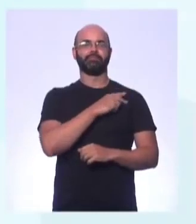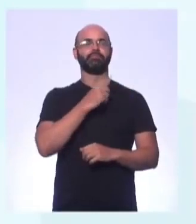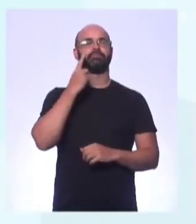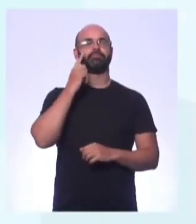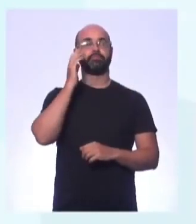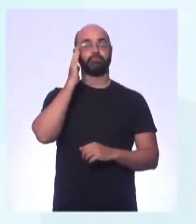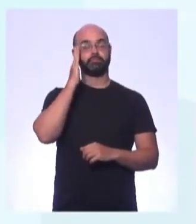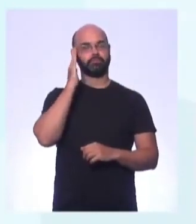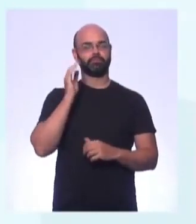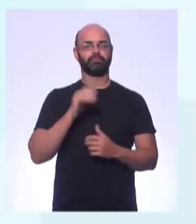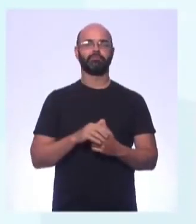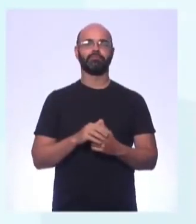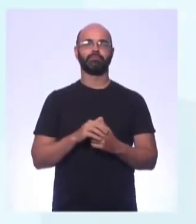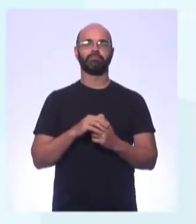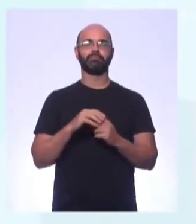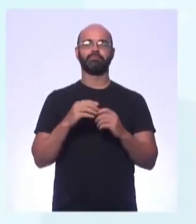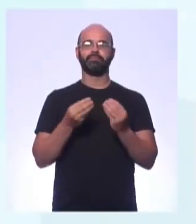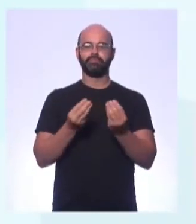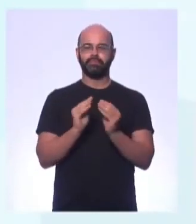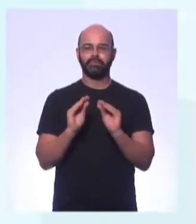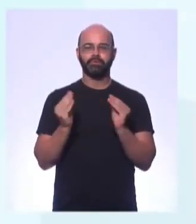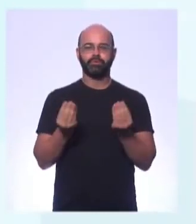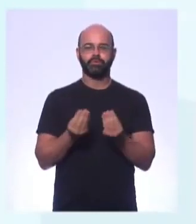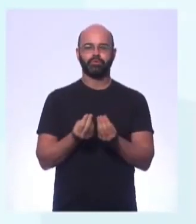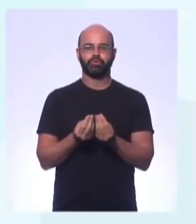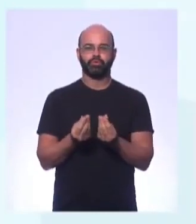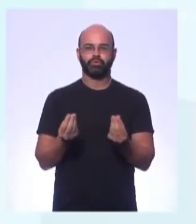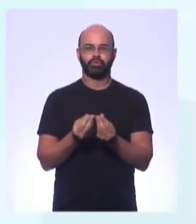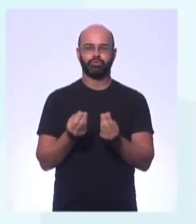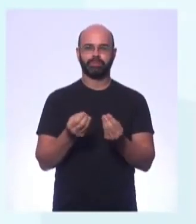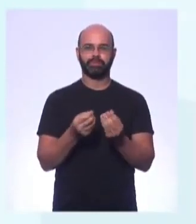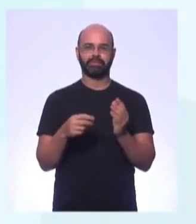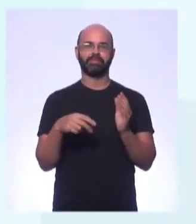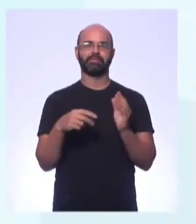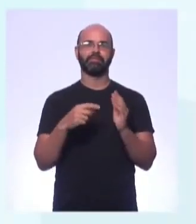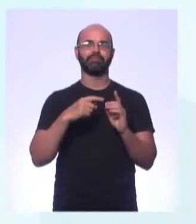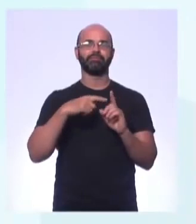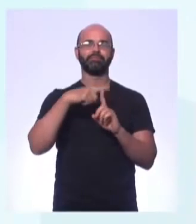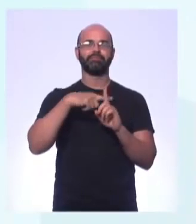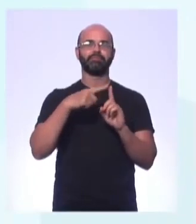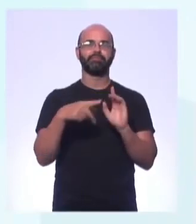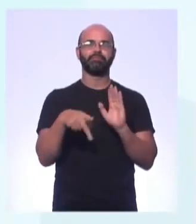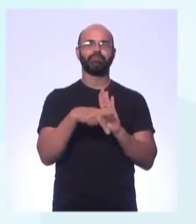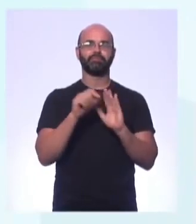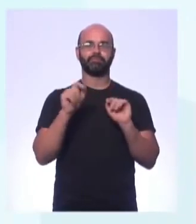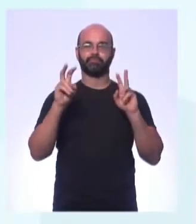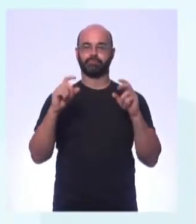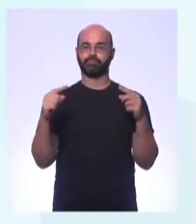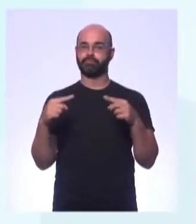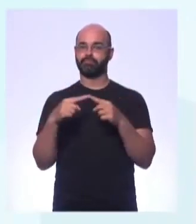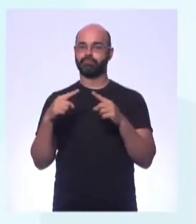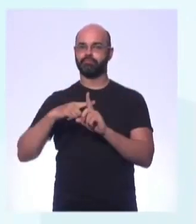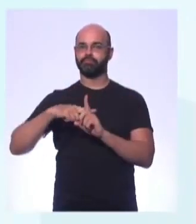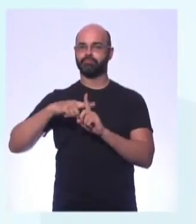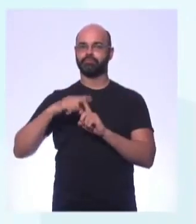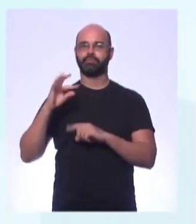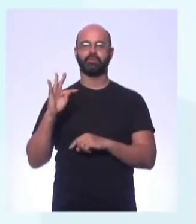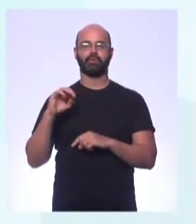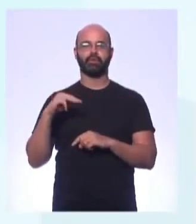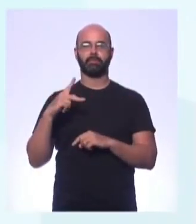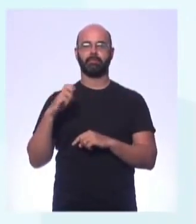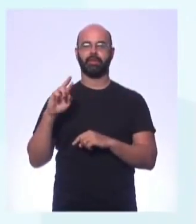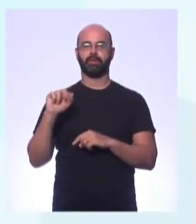as propriedades térmicas da substância associando-as ao conceito de temperatura, a sua